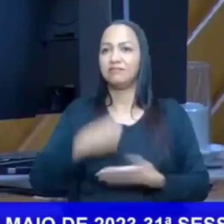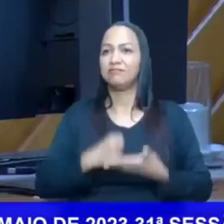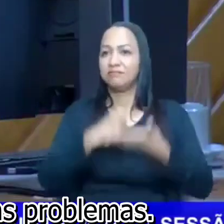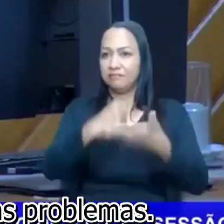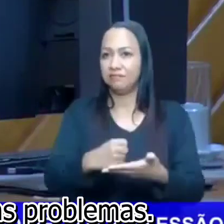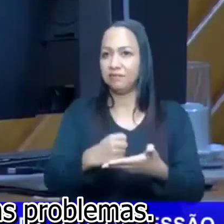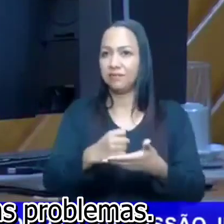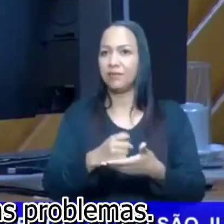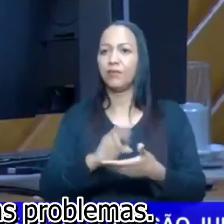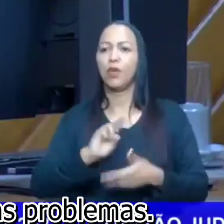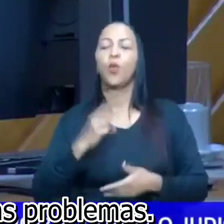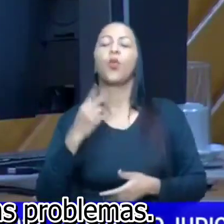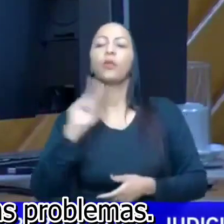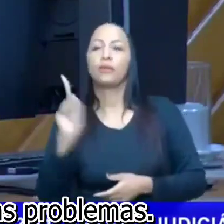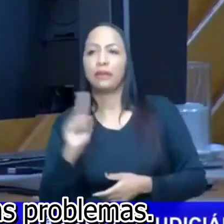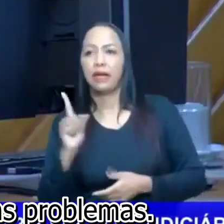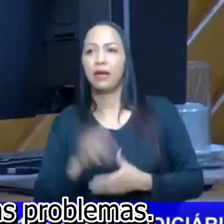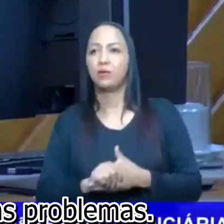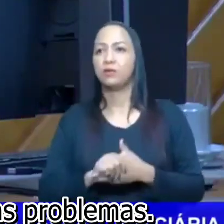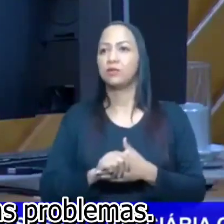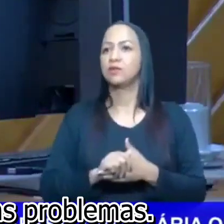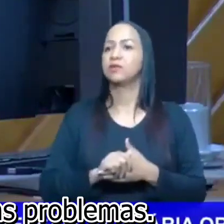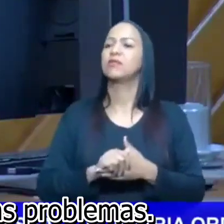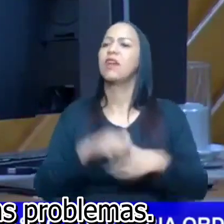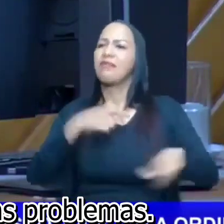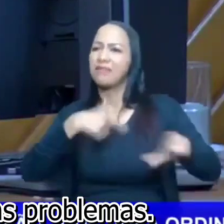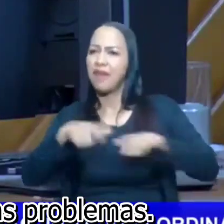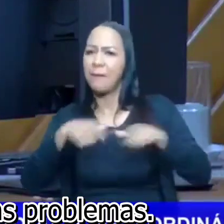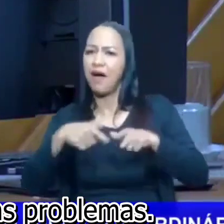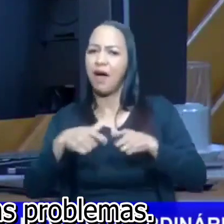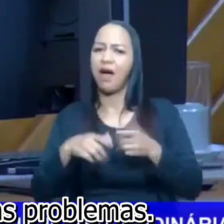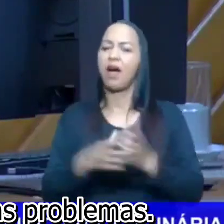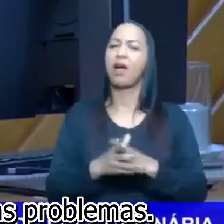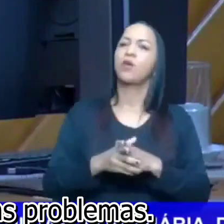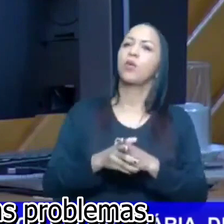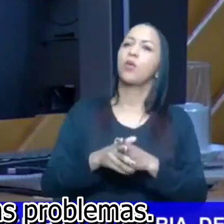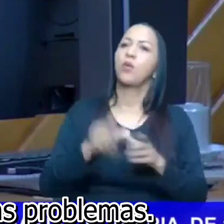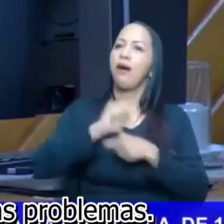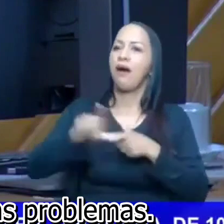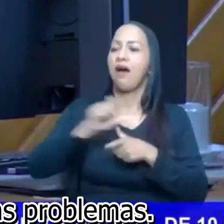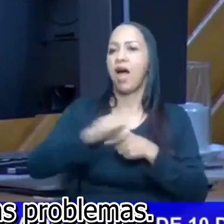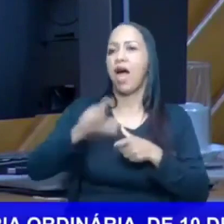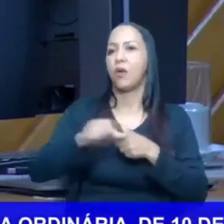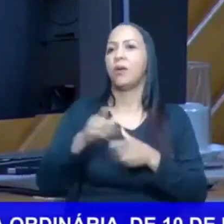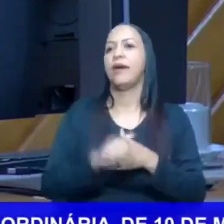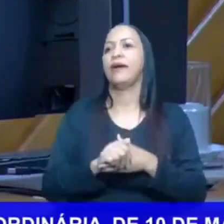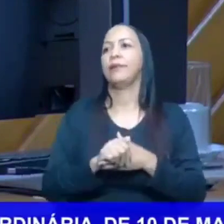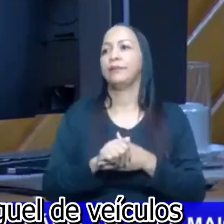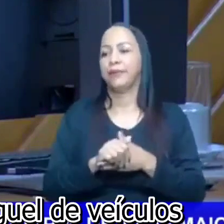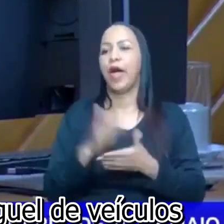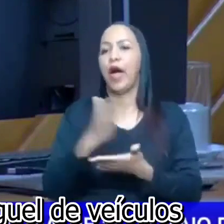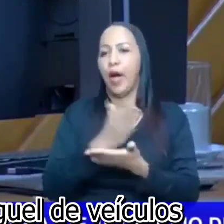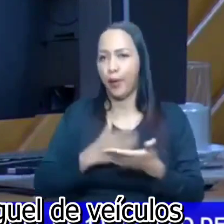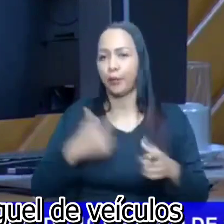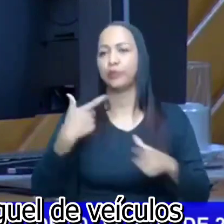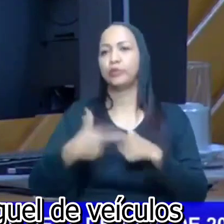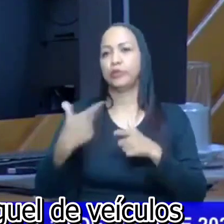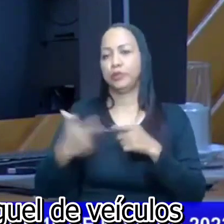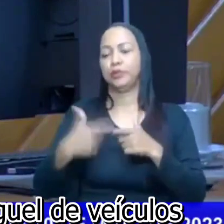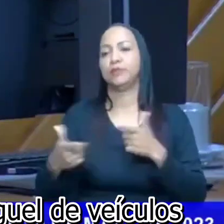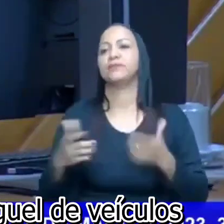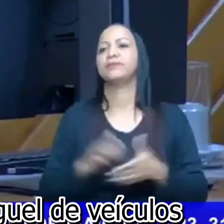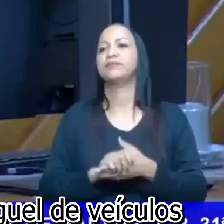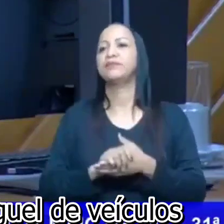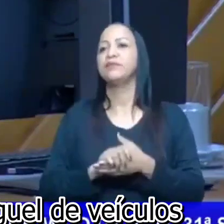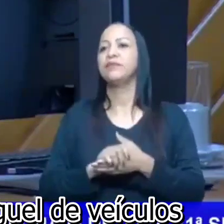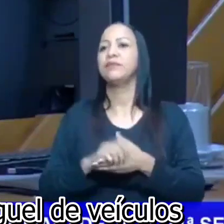oral. E quanto aos serviços com locação, de novo, alguns problemas. A